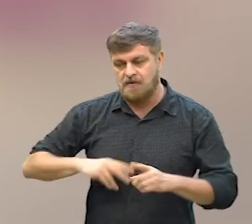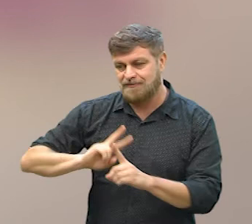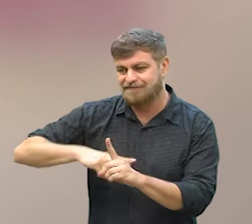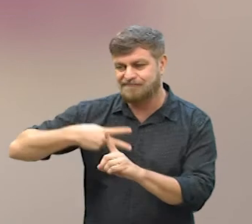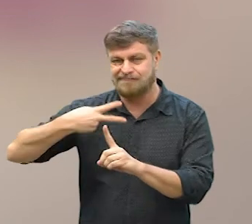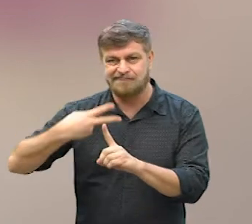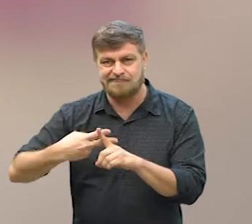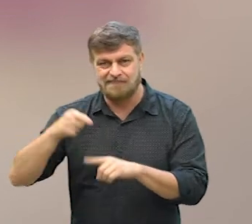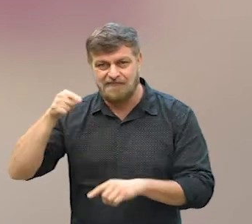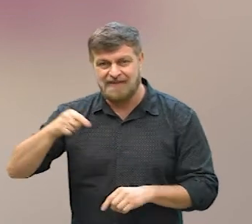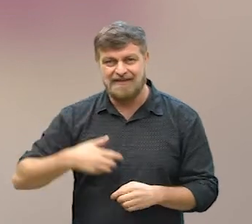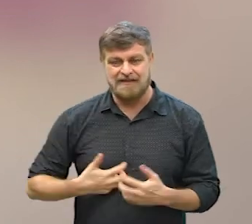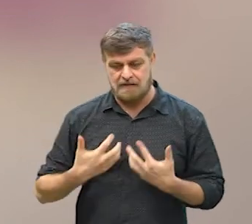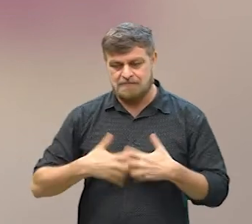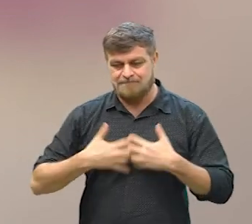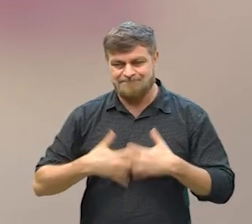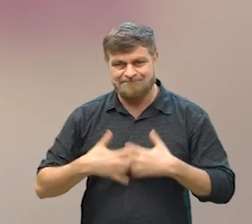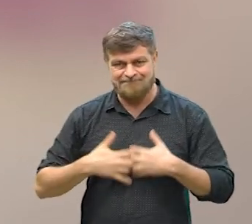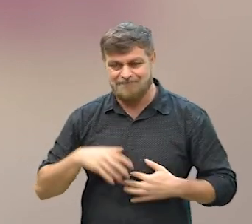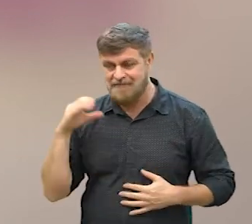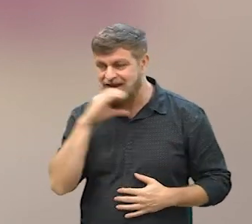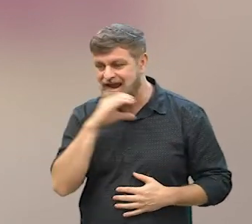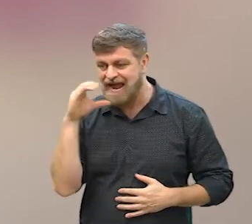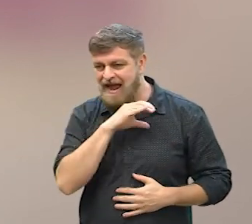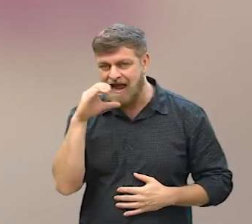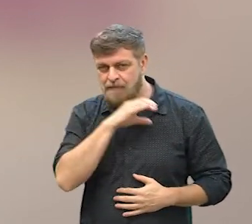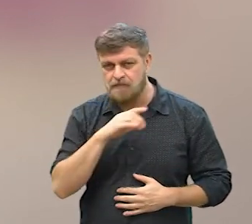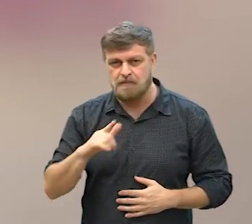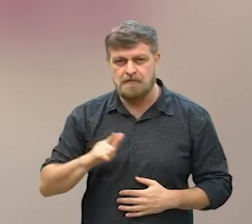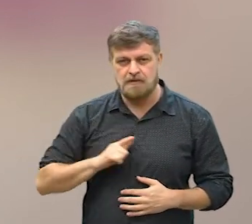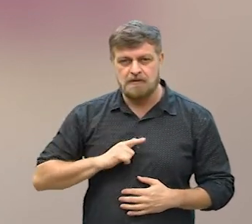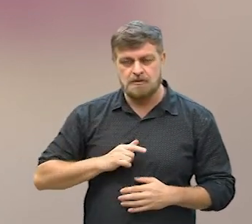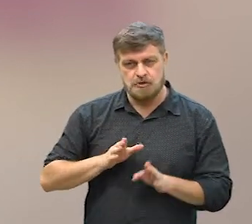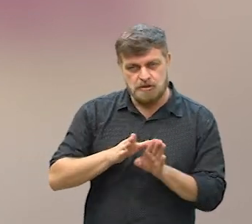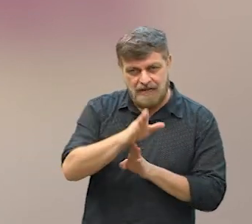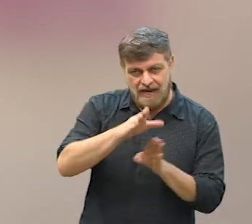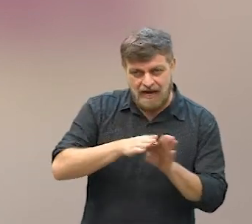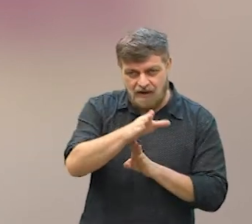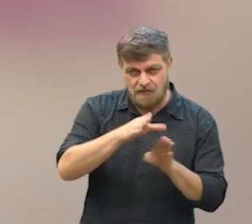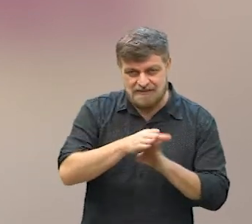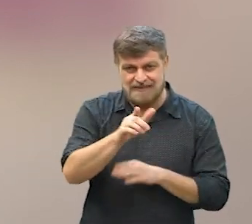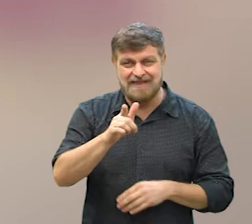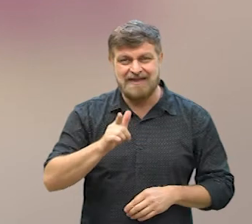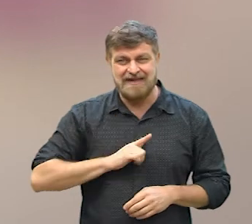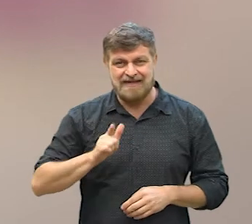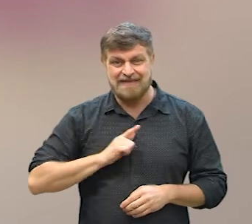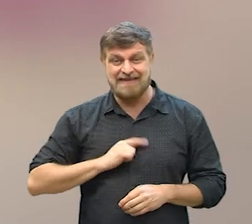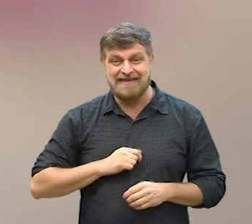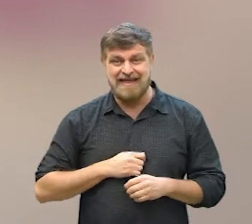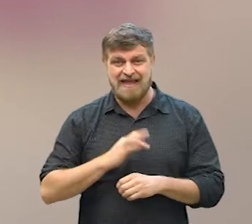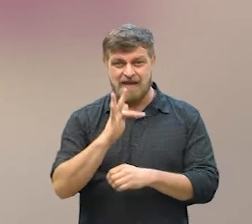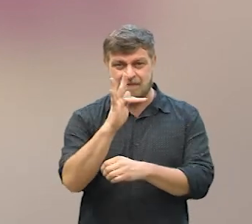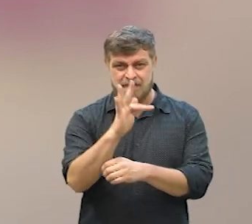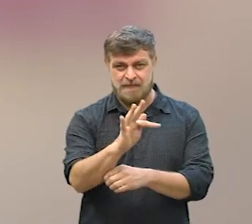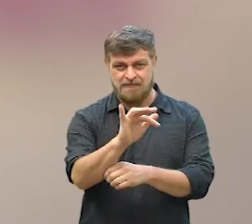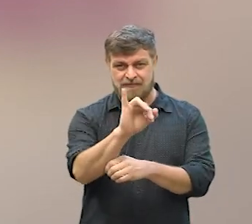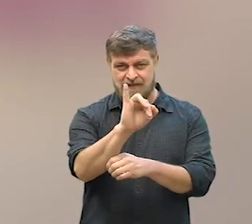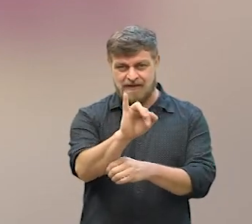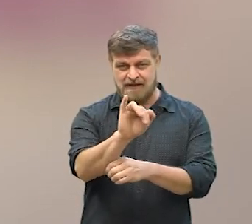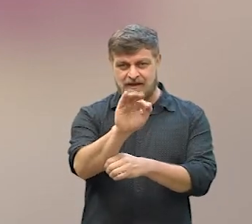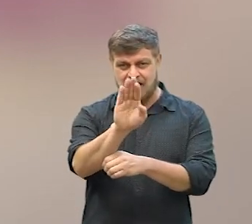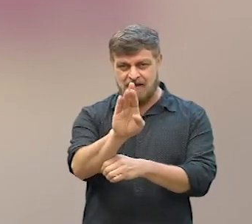porque o carboidrato, ele é metabolizado rapidamente. Então, por isso que a gente fala do carboidratos complexos, que contém fibra,